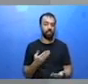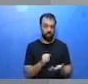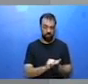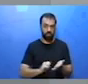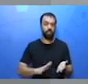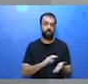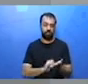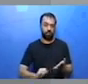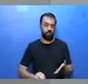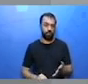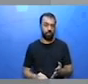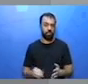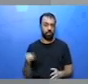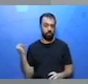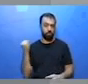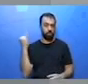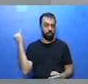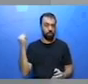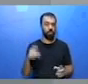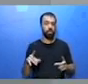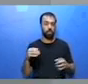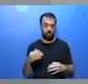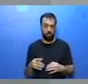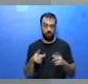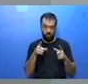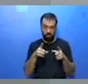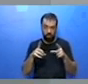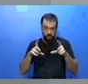atividades. Não esqueçam de tirar a foto das